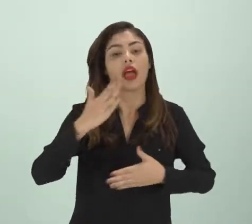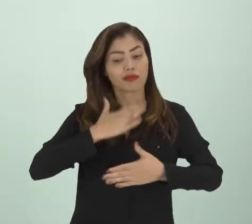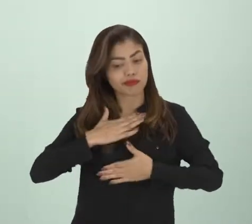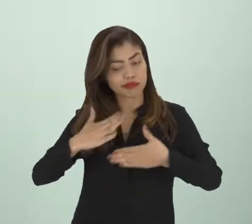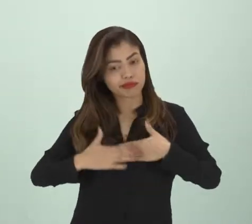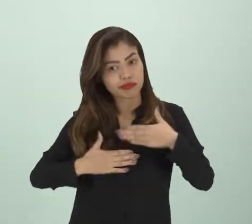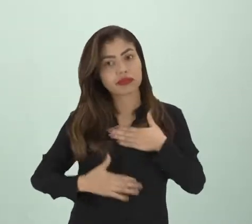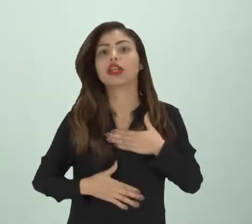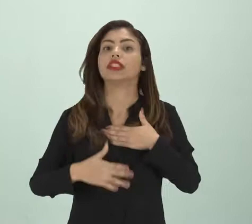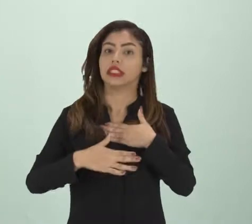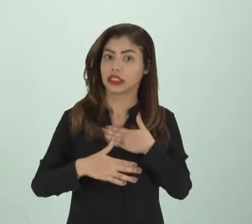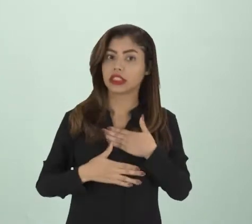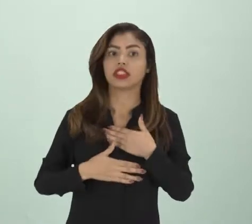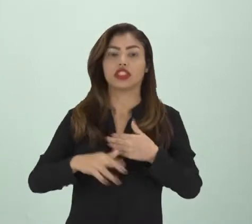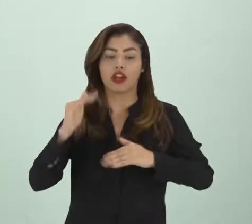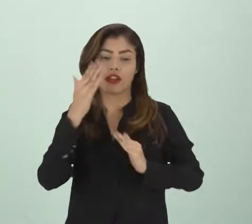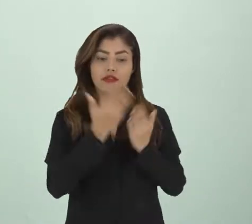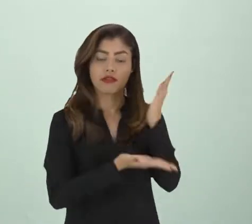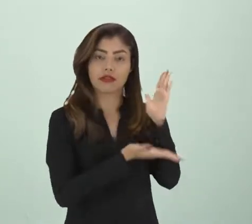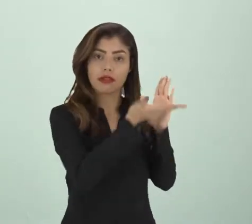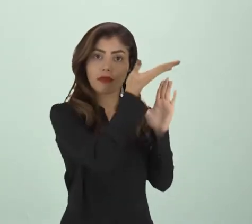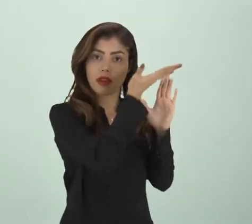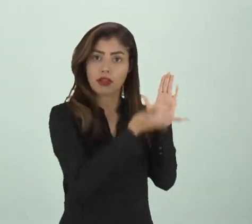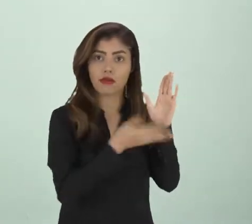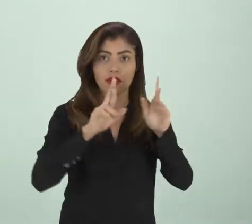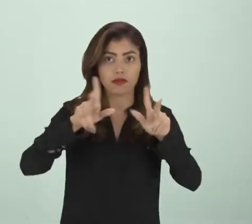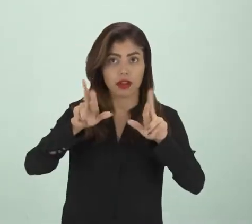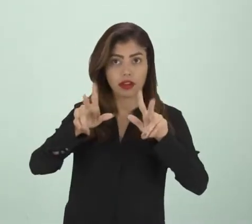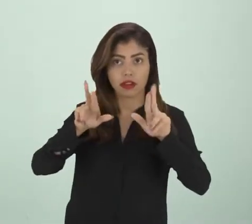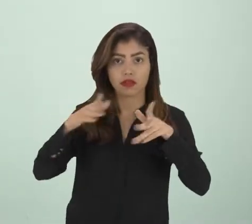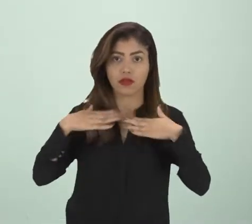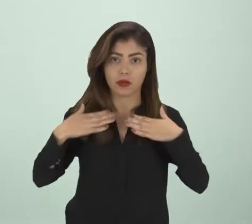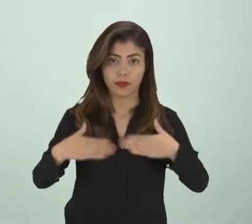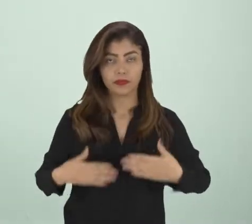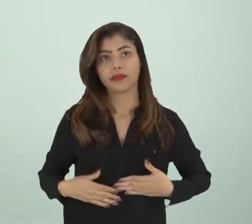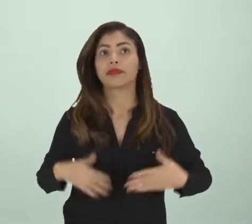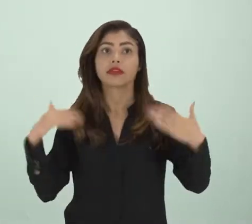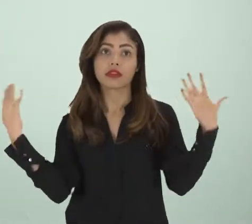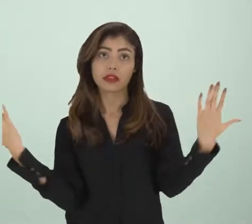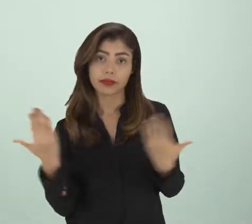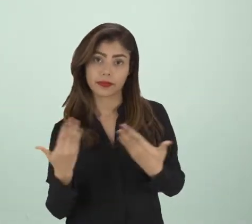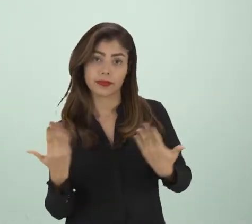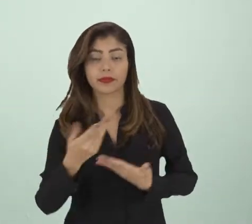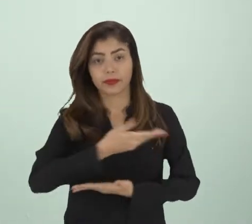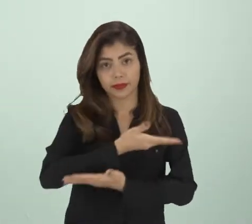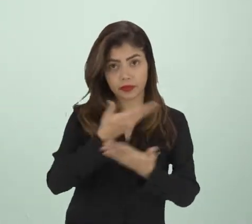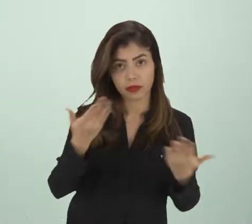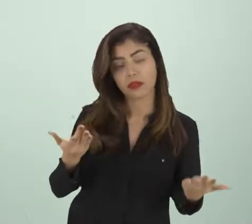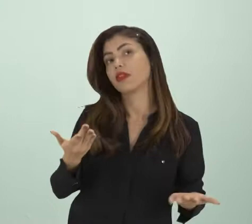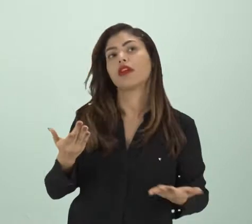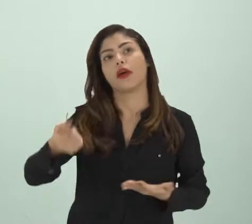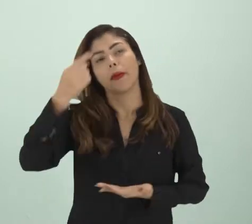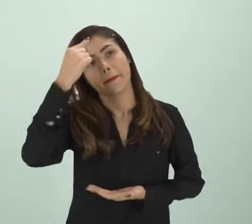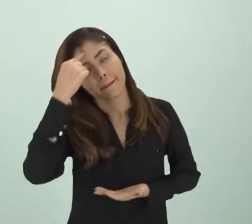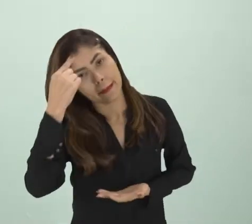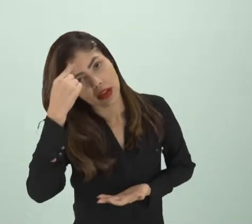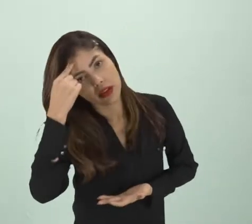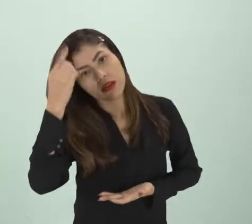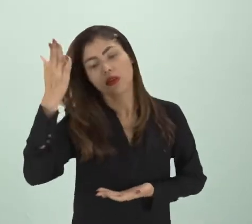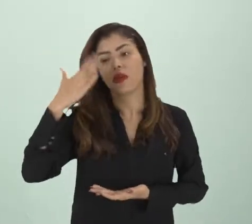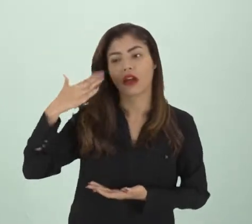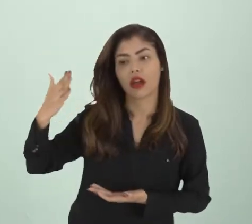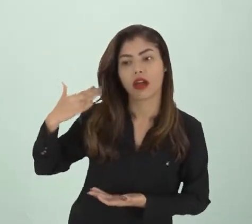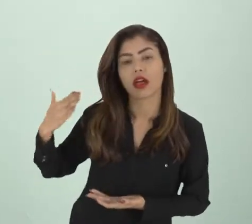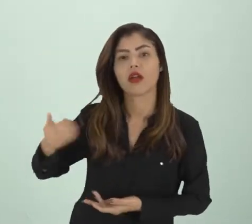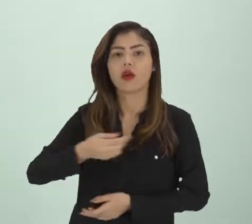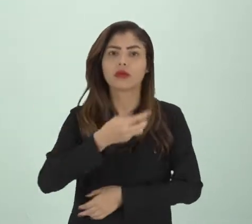entre corpos que estão com diferentes temperaturas. Esse é o conceito de calor. Agora, pessoal, quando eu penso no calor